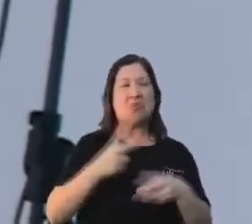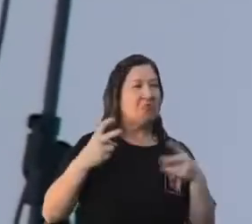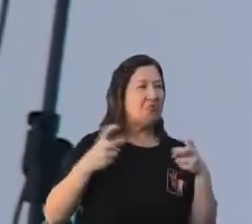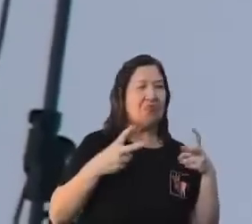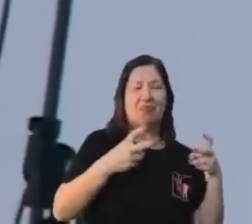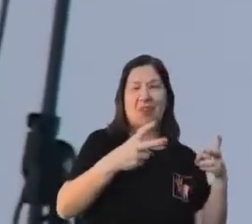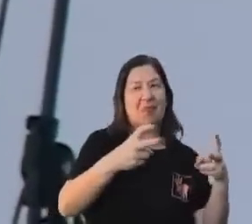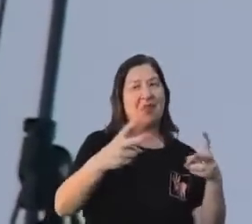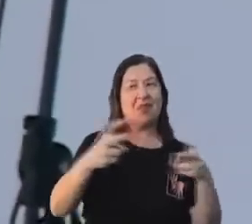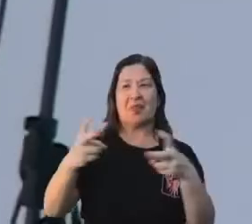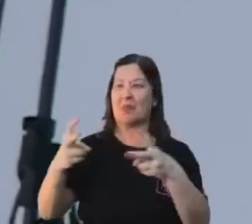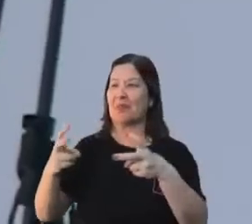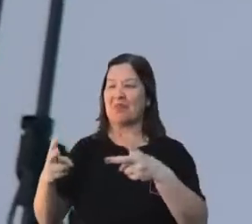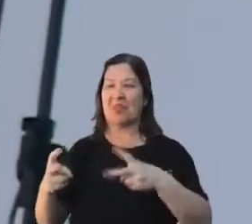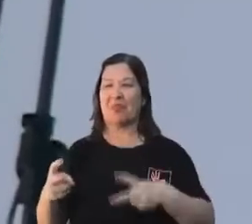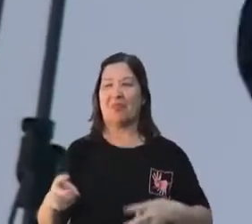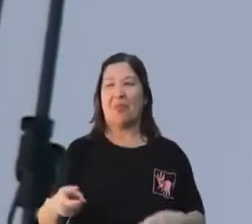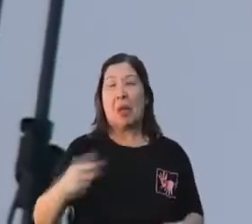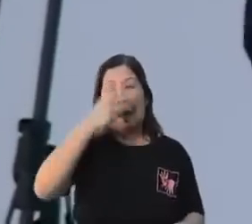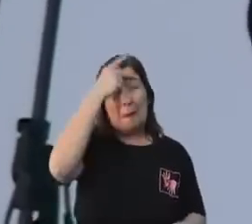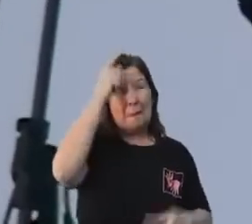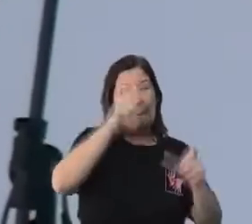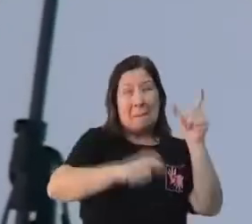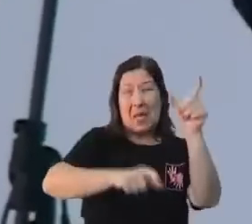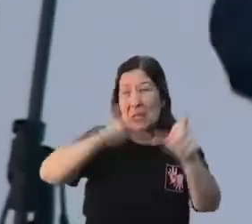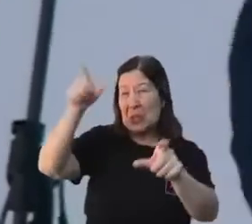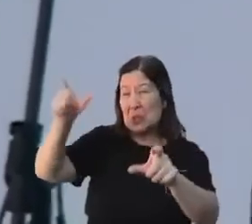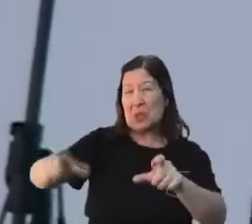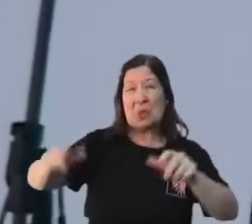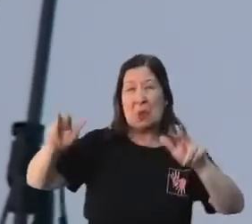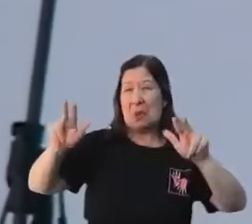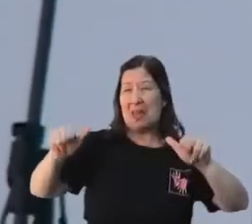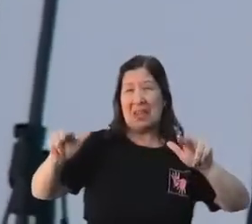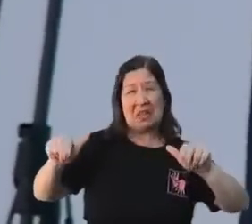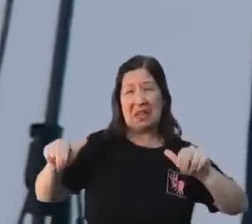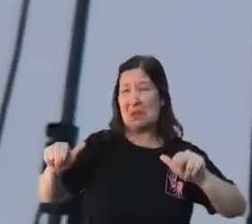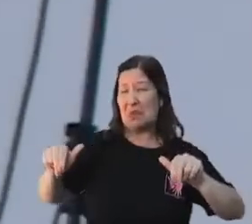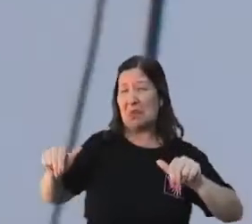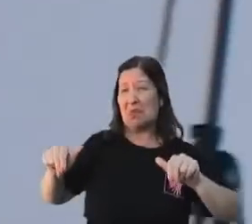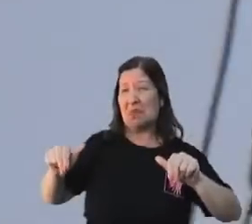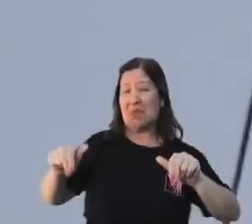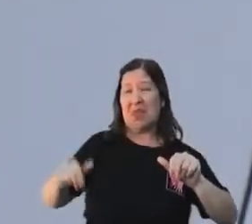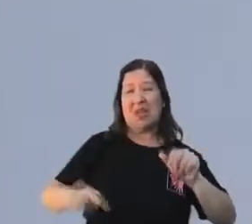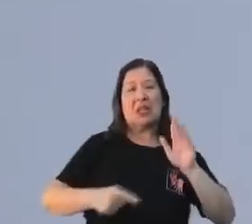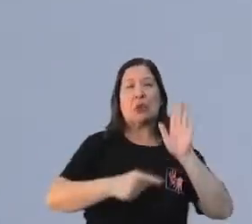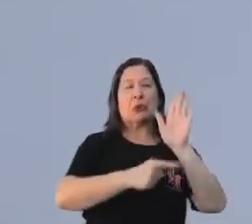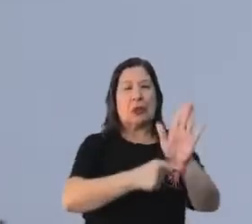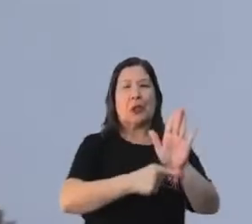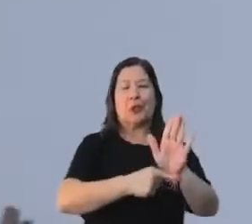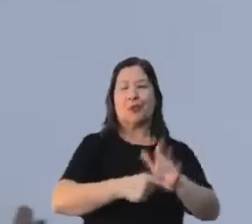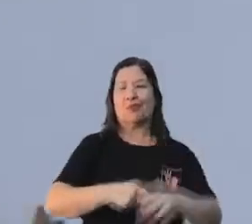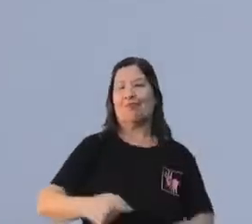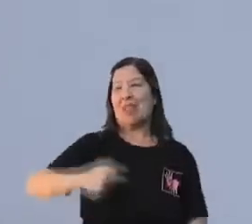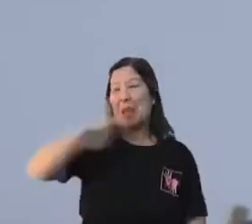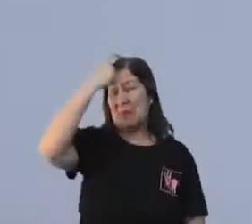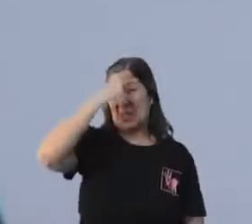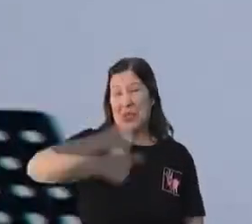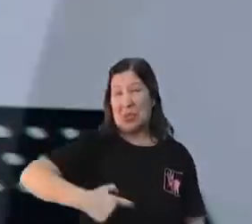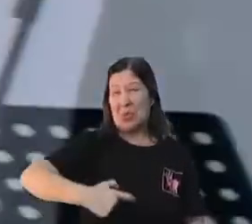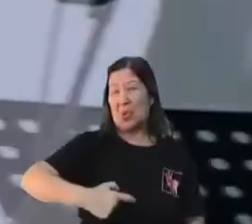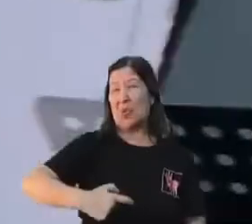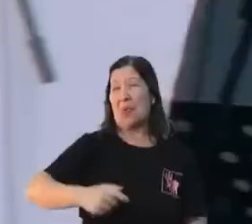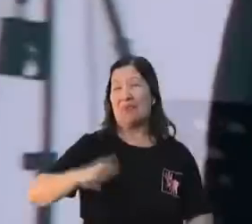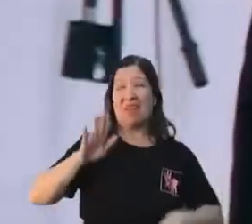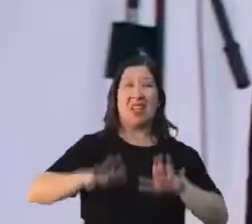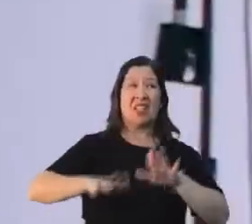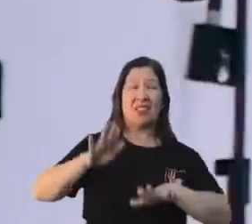enfrentar críticas. Quem tem medo de críticas não serve a Deus. Quem tem medo de críticas está mais interessado